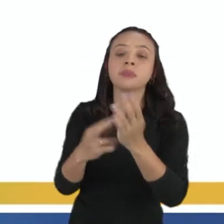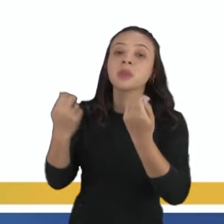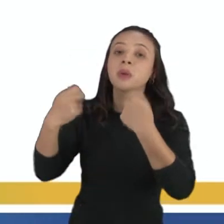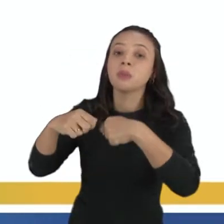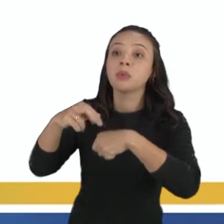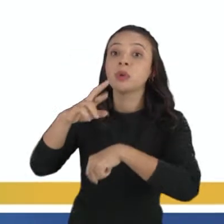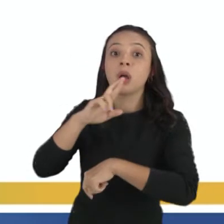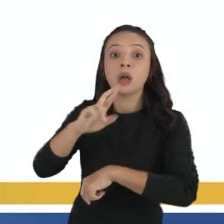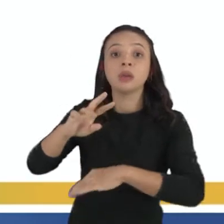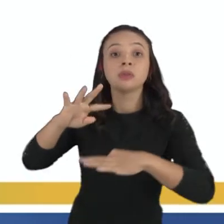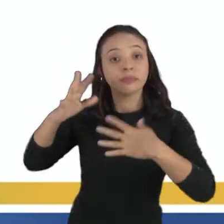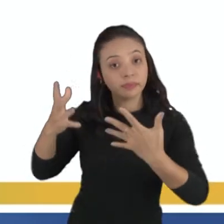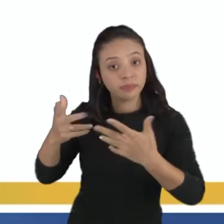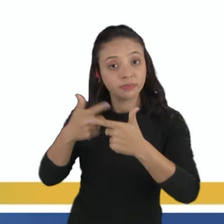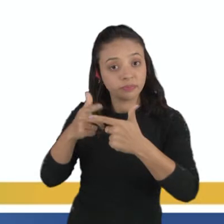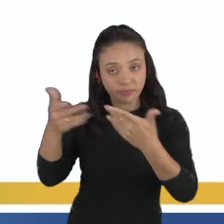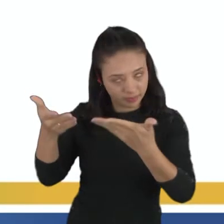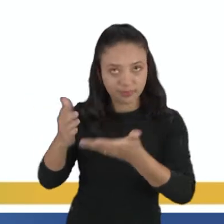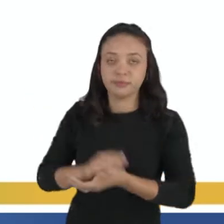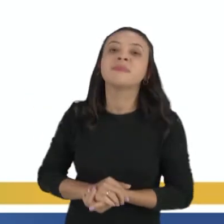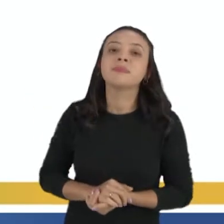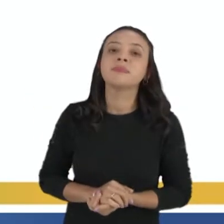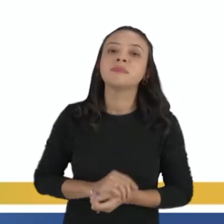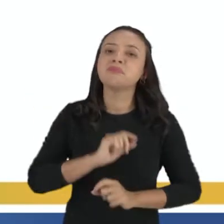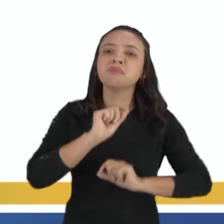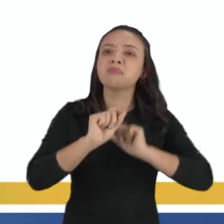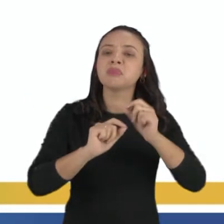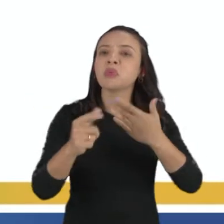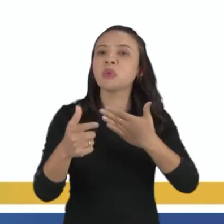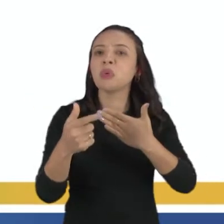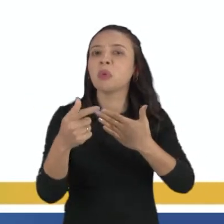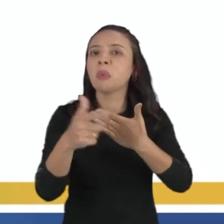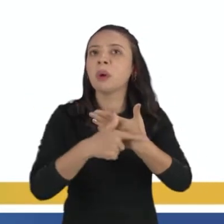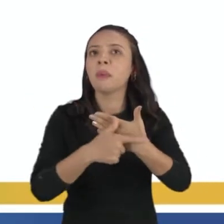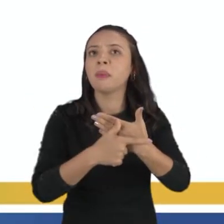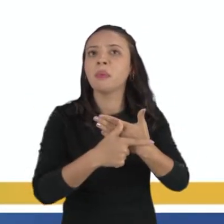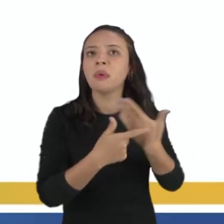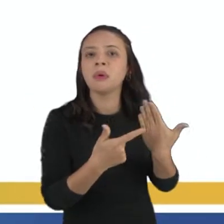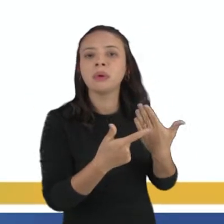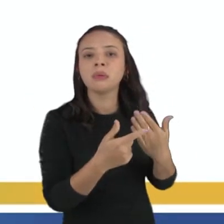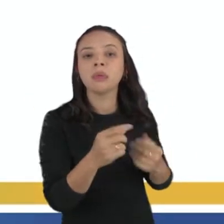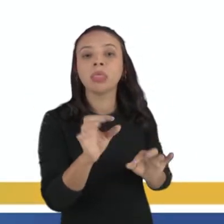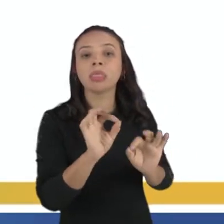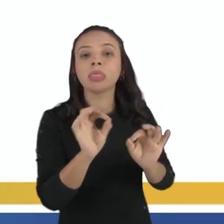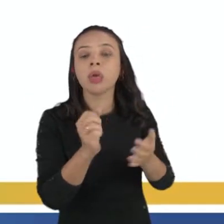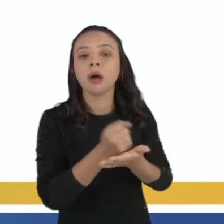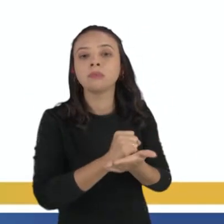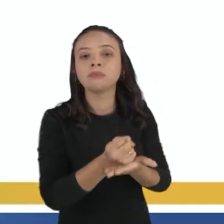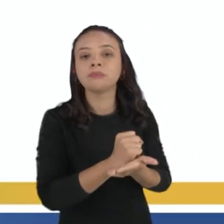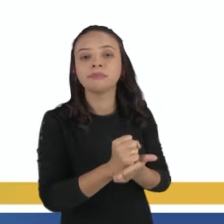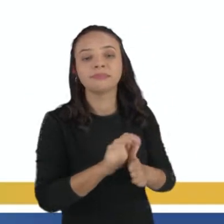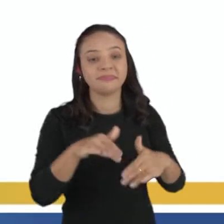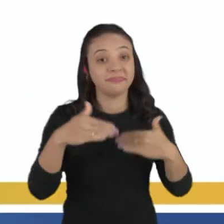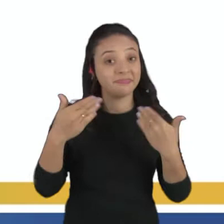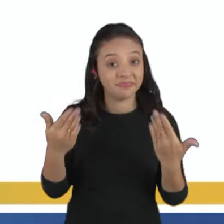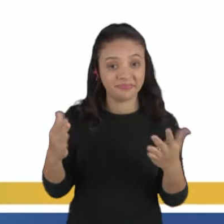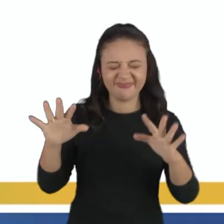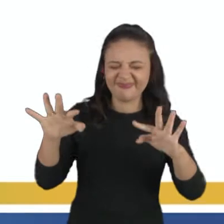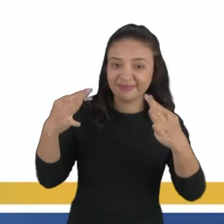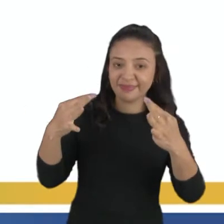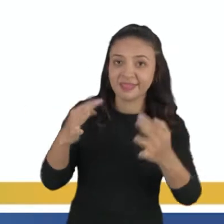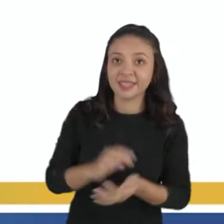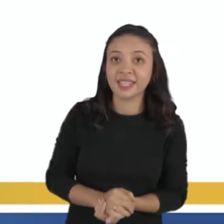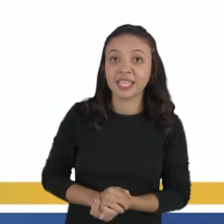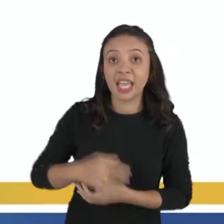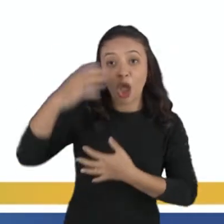permite resolver este problema. O que ele quis dizer com isso? Nada de videogame. Gente, então você observa que o